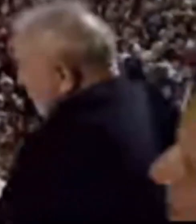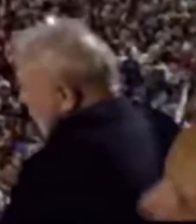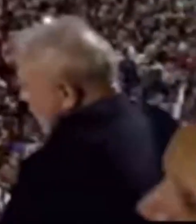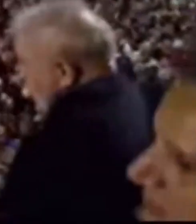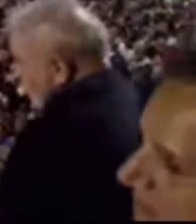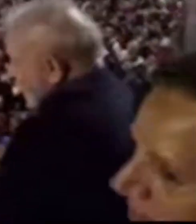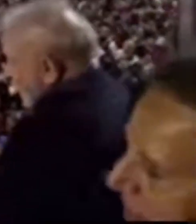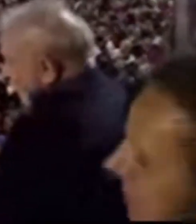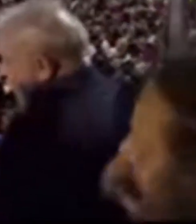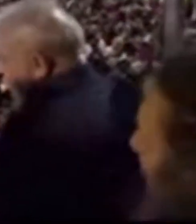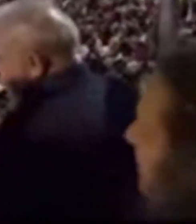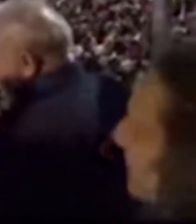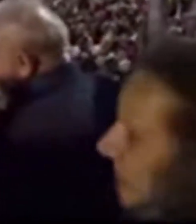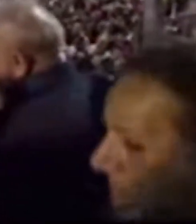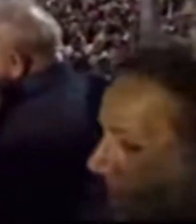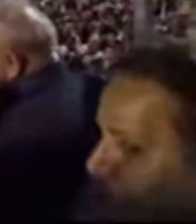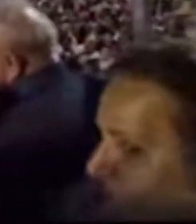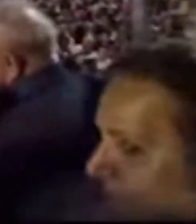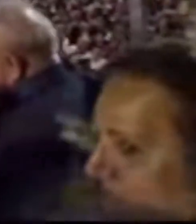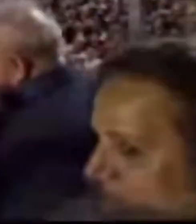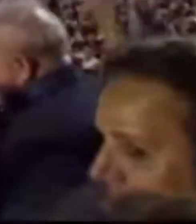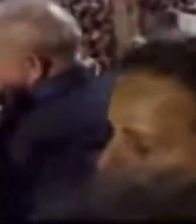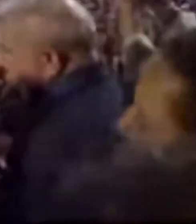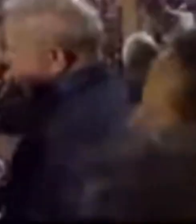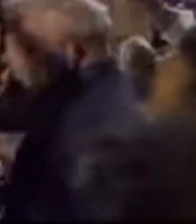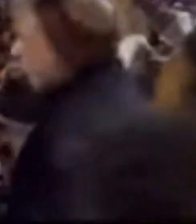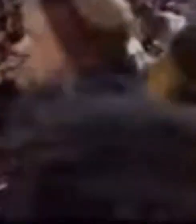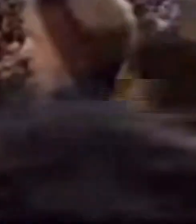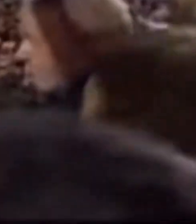Tá todo mundo feliz, não tá?